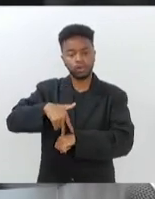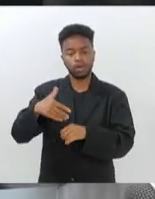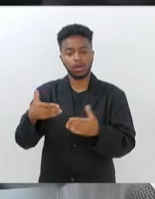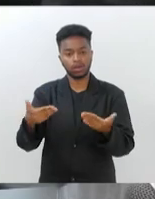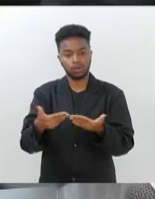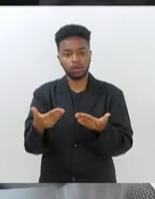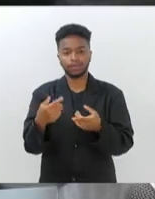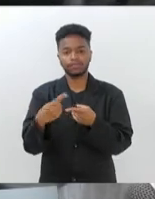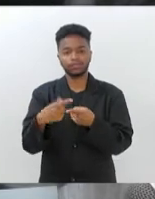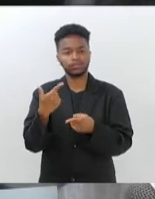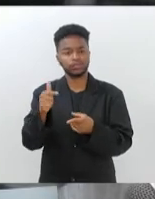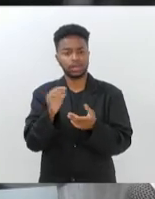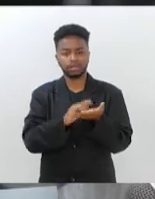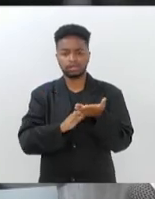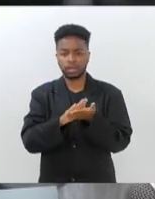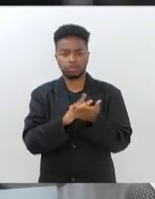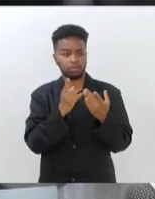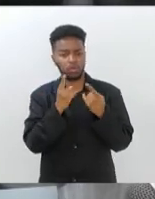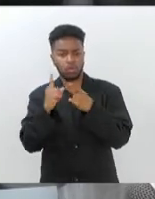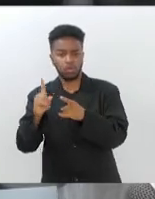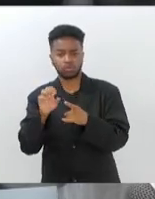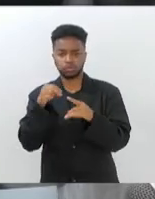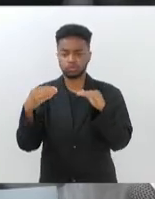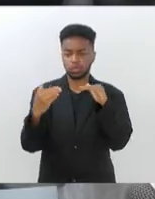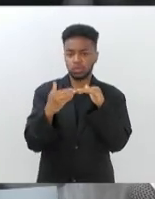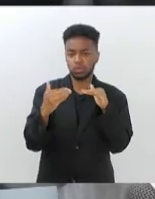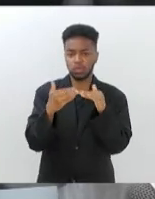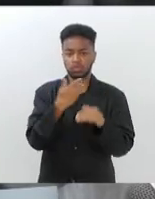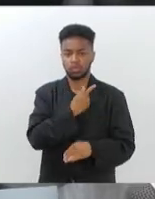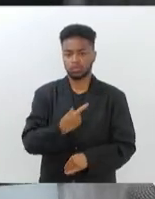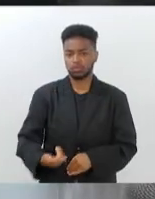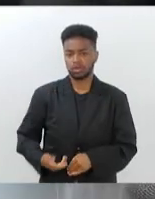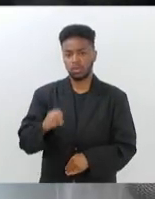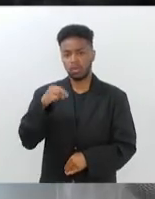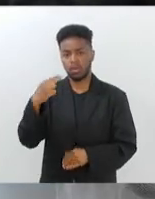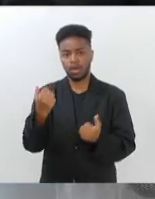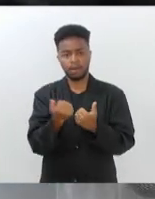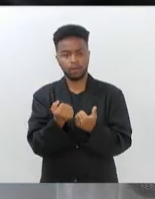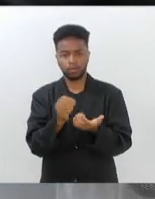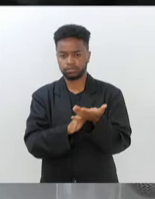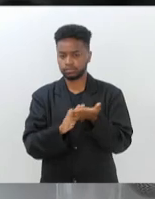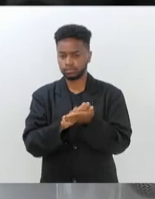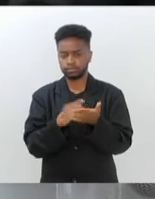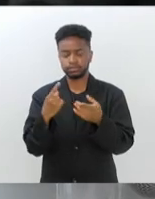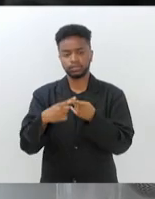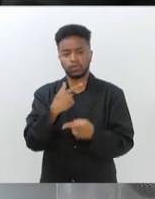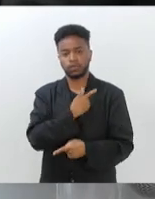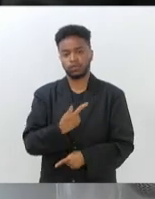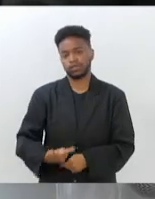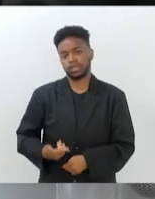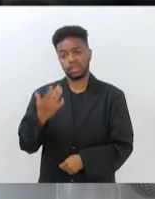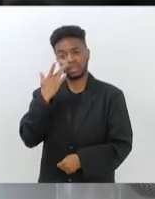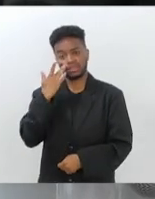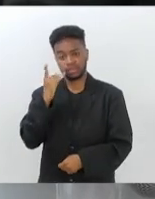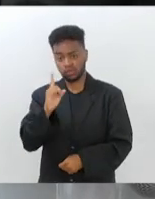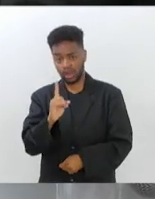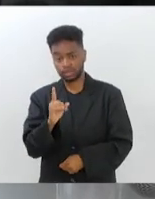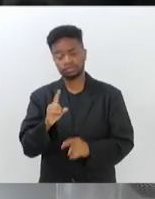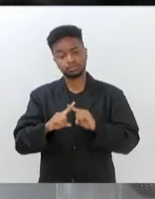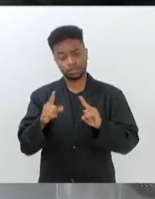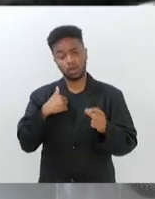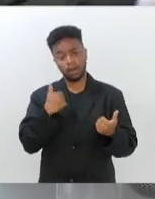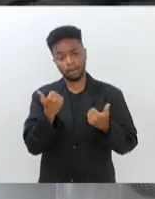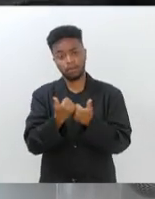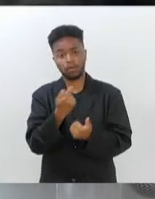nenhuma posicionamento aqui de ser contra ou favor ao governo base do governo embora o Gover ador não considere Mas eu sou base do governo também